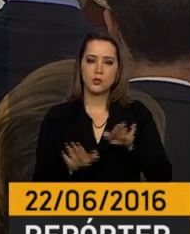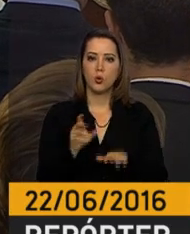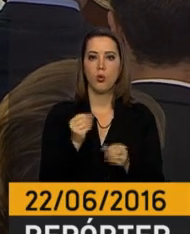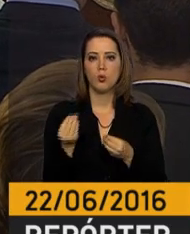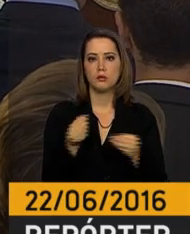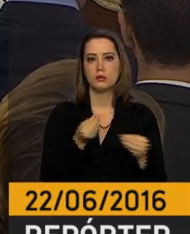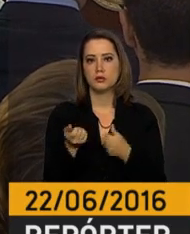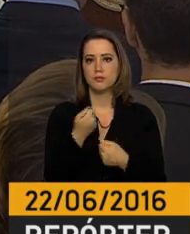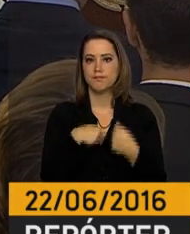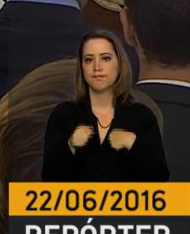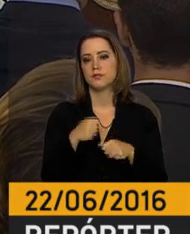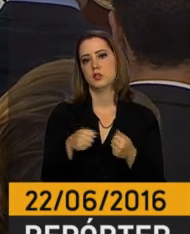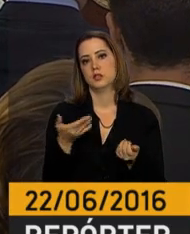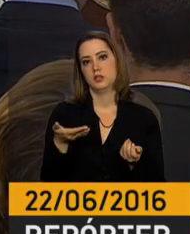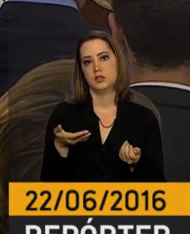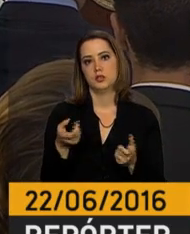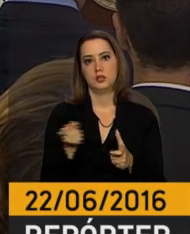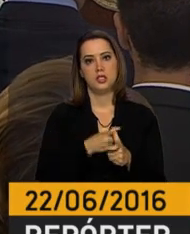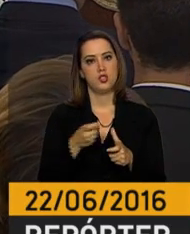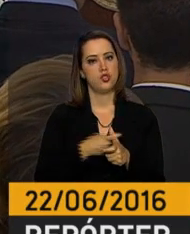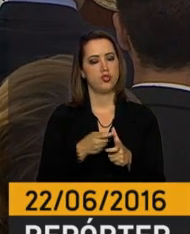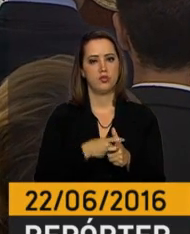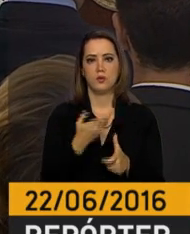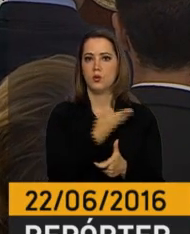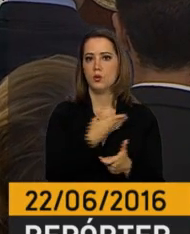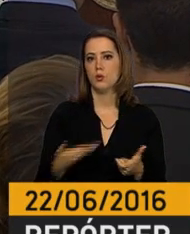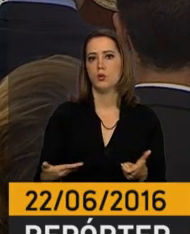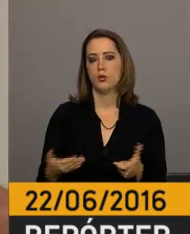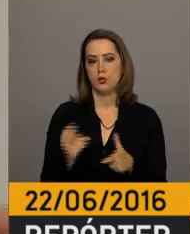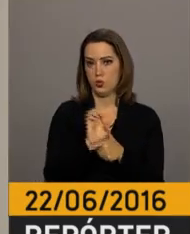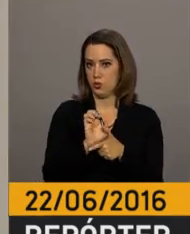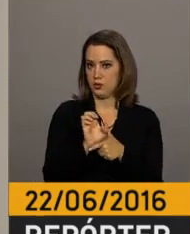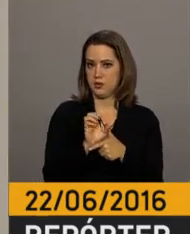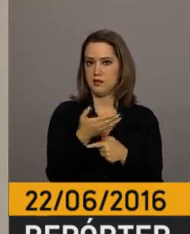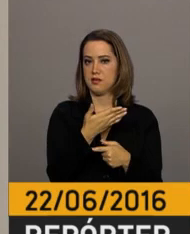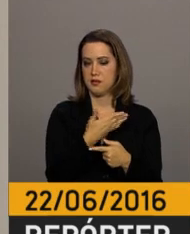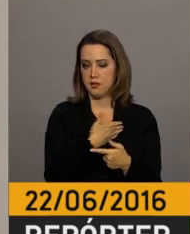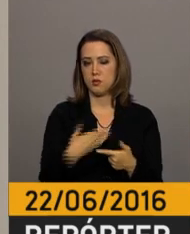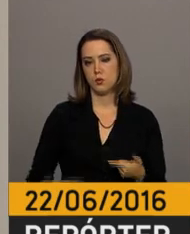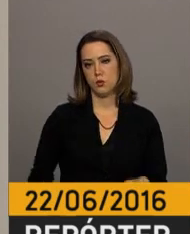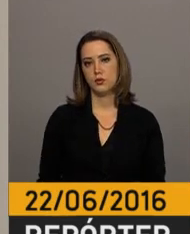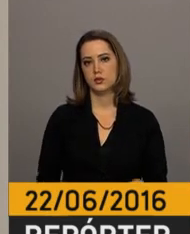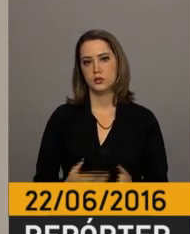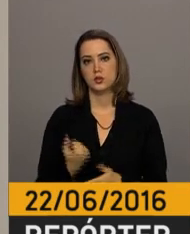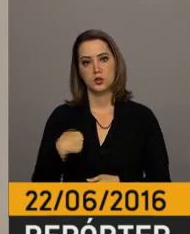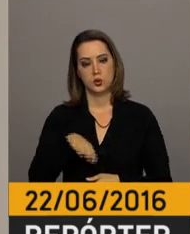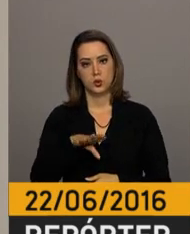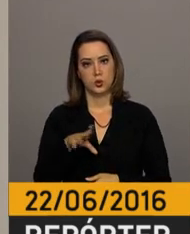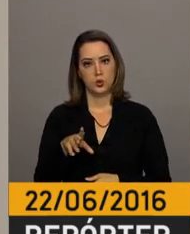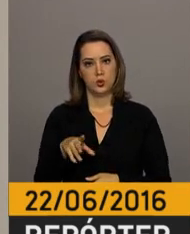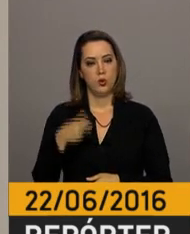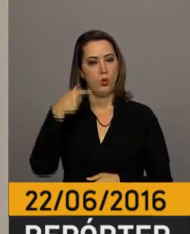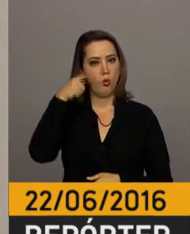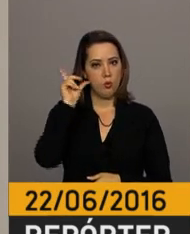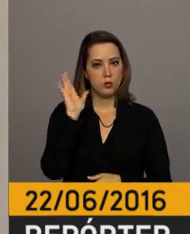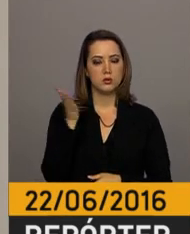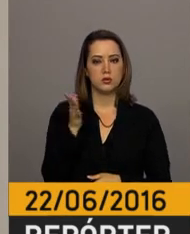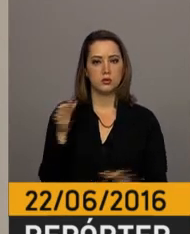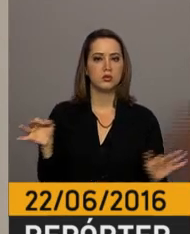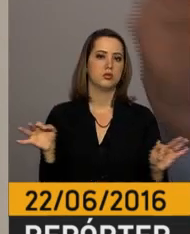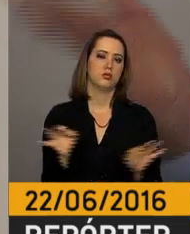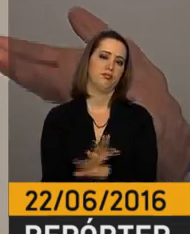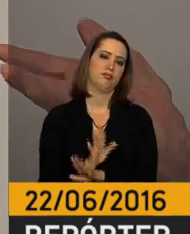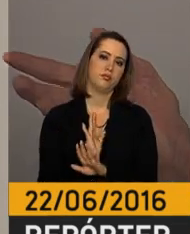as dívidas eh dos Estados E acabamos no dia de ontem antes de ontem nós acabamos fazendo digamos a